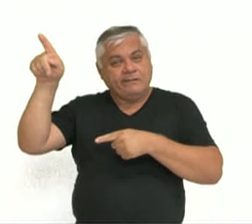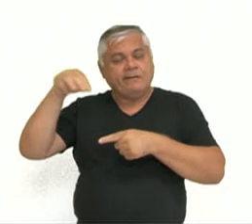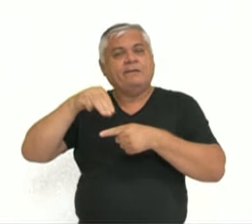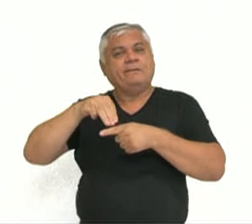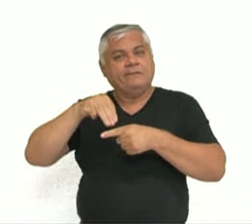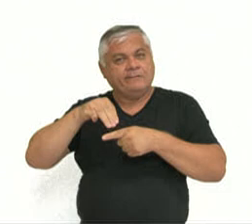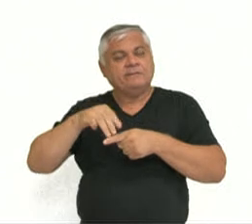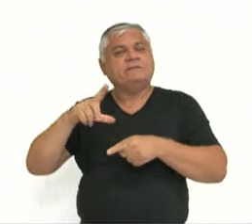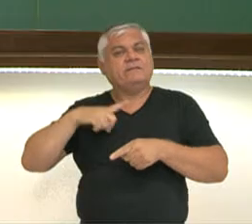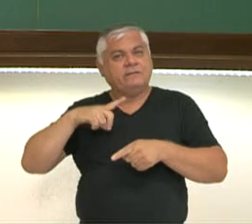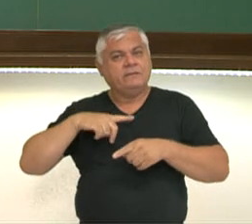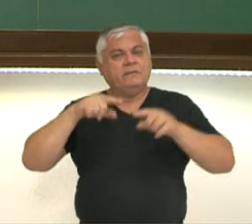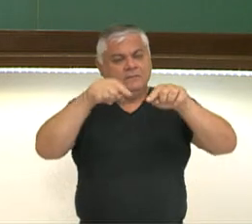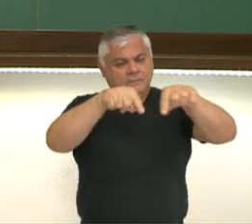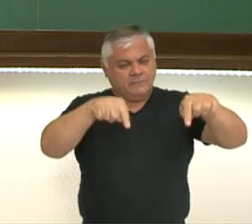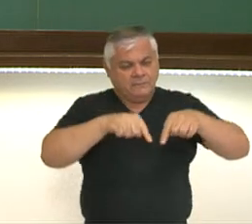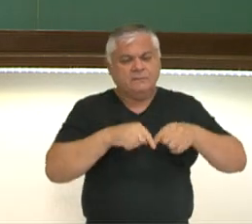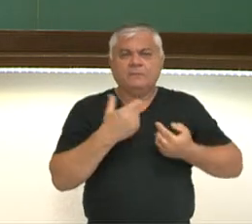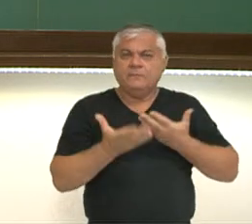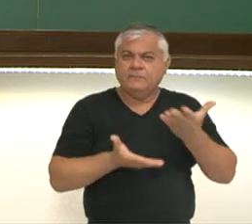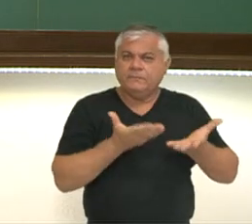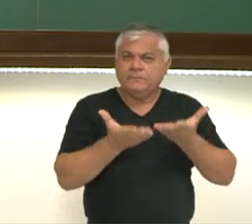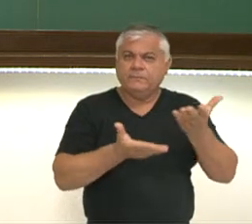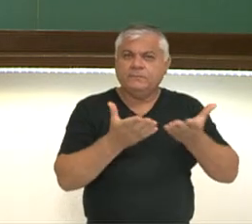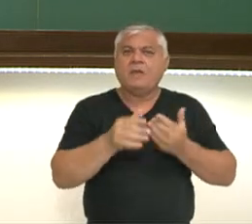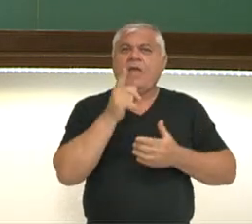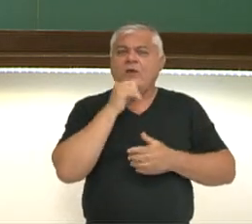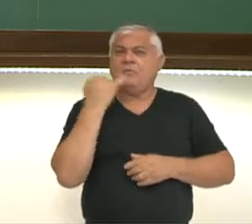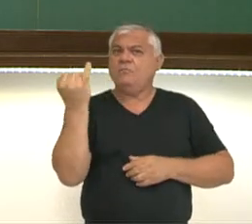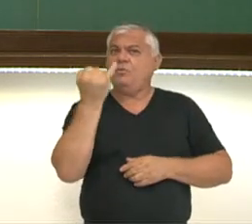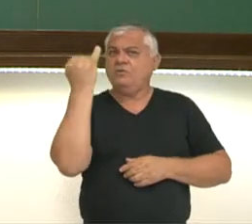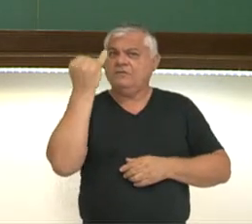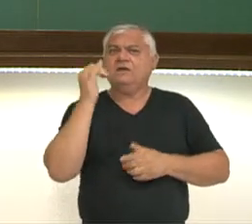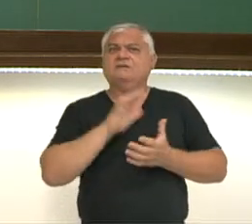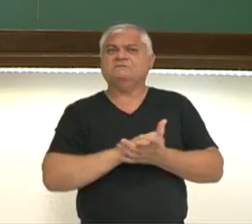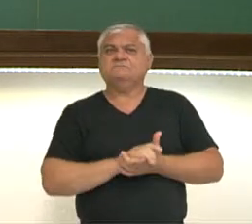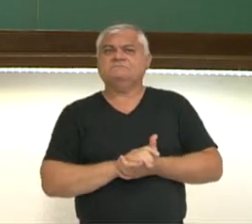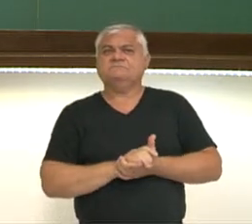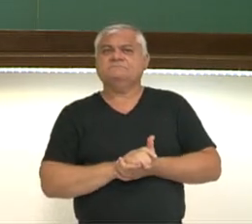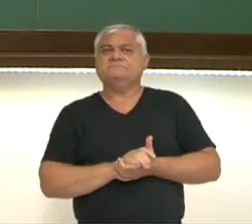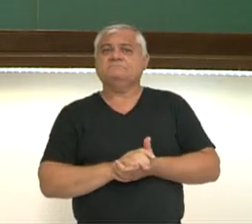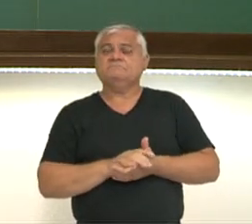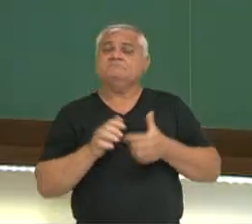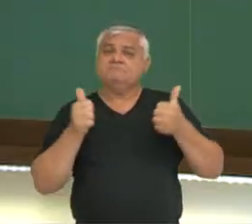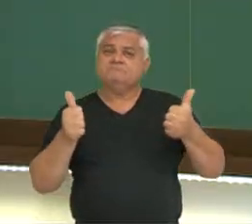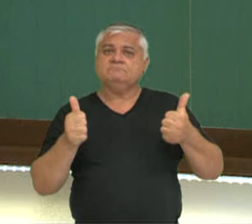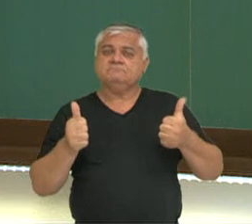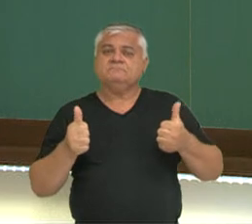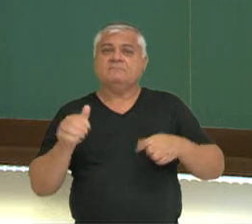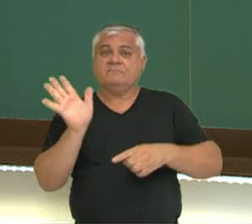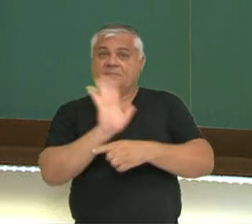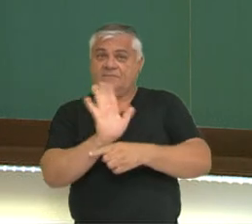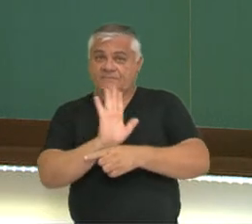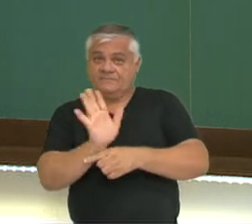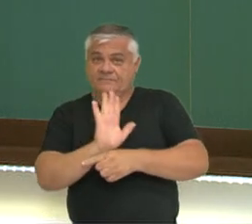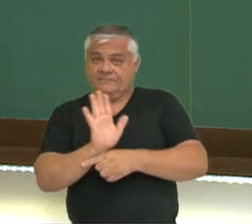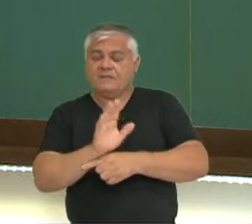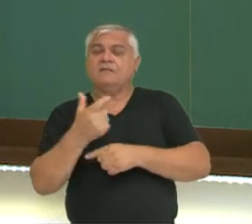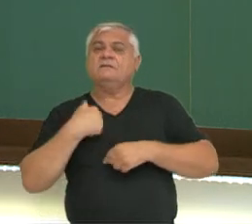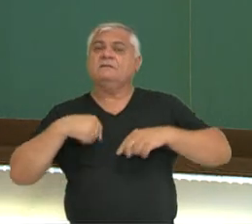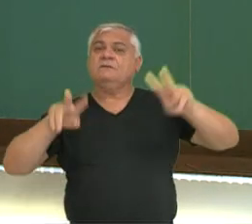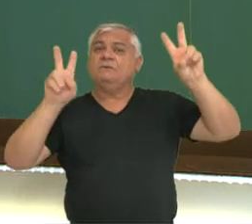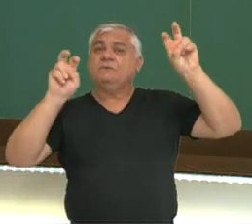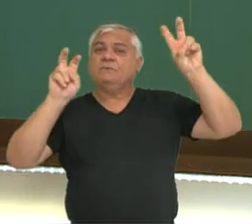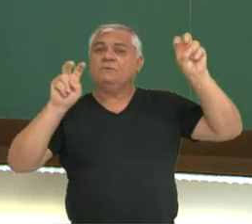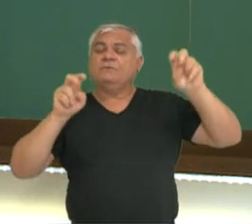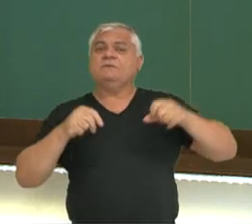água de Maringá importante centro econômico do nosso Estado bom é isso aí nesse vídeo nós